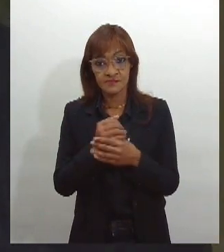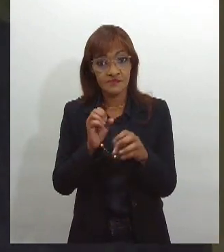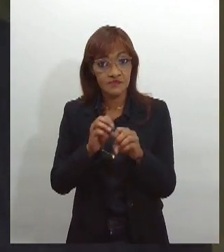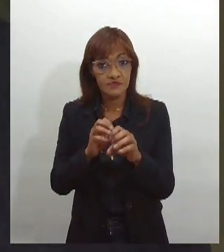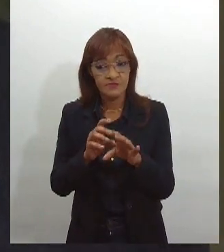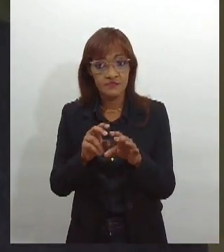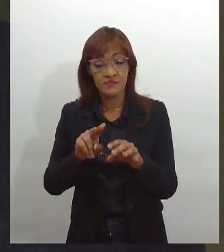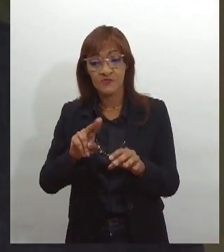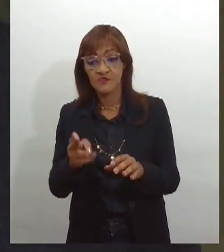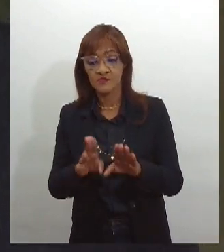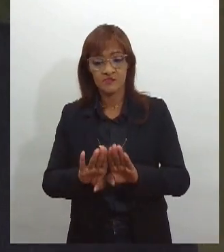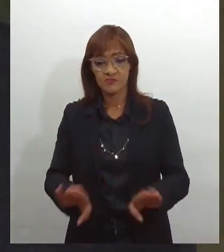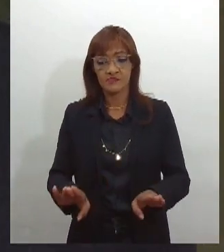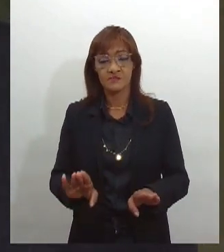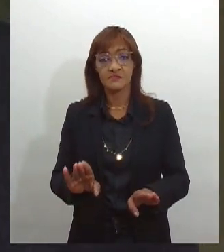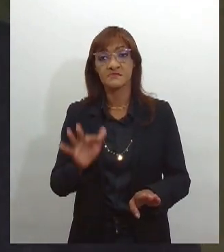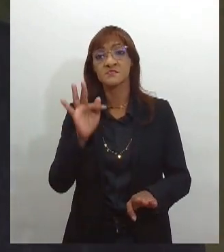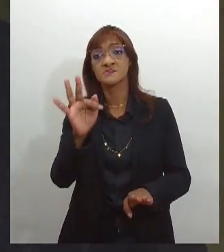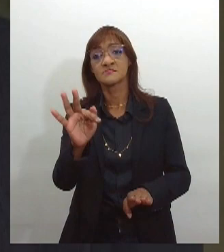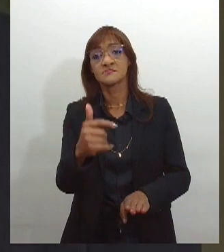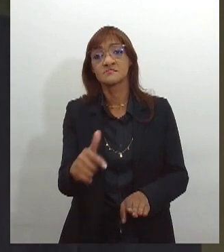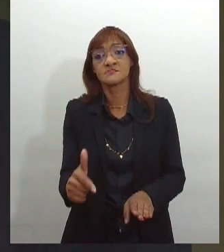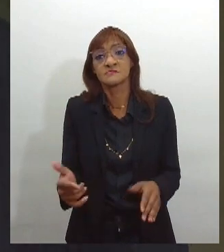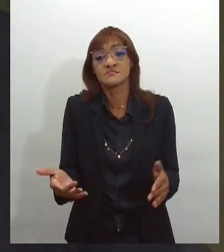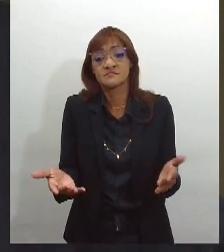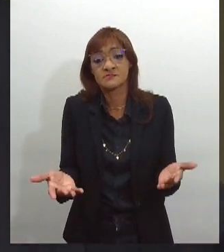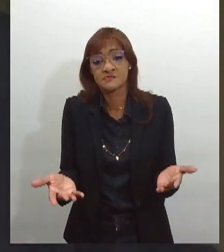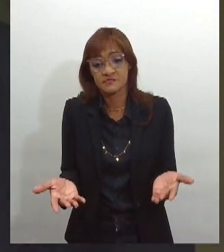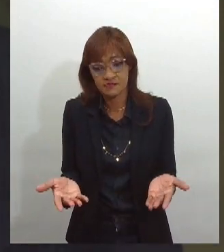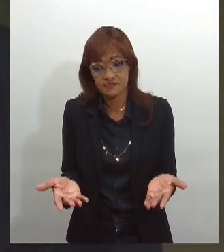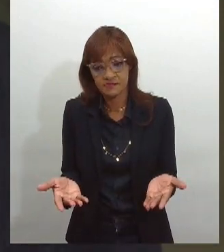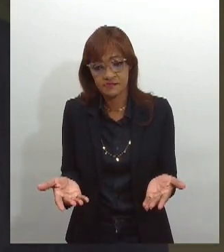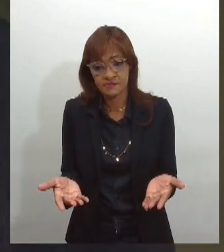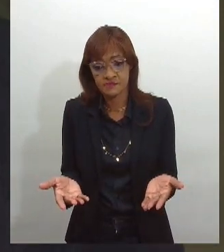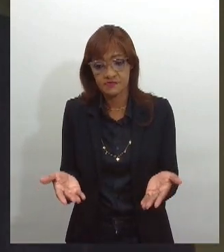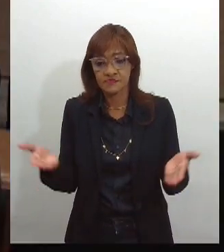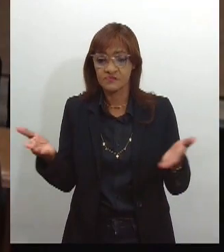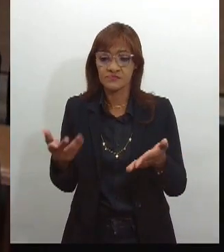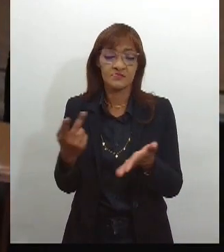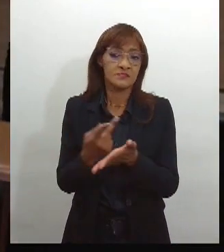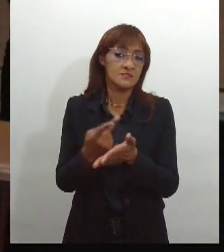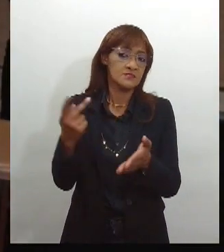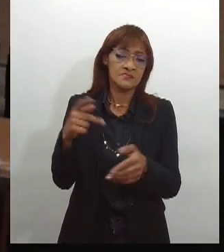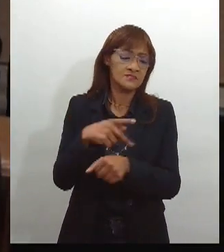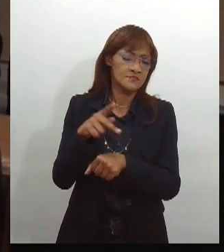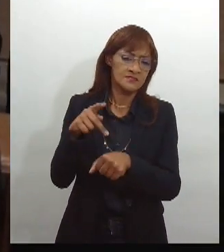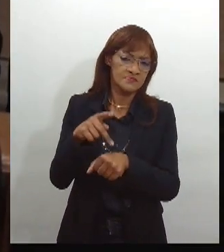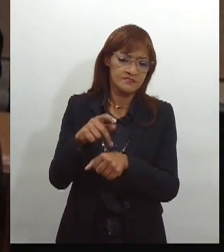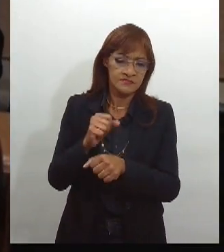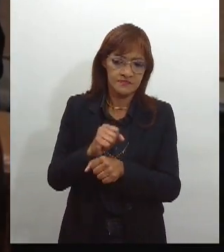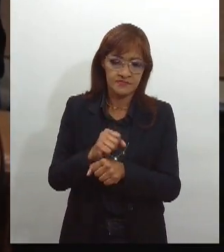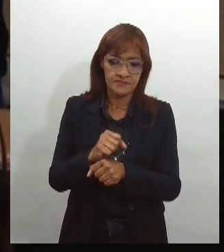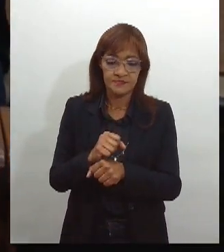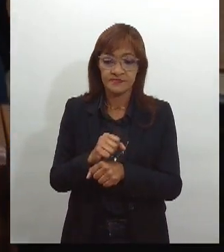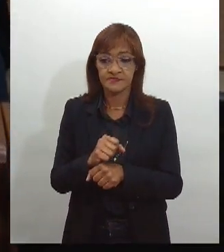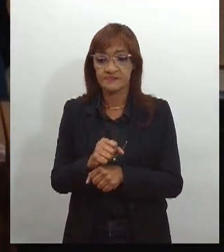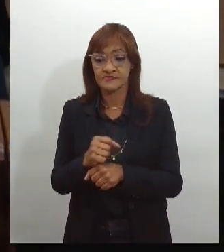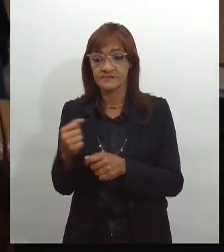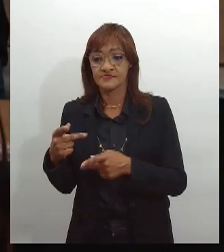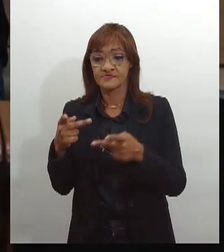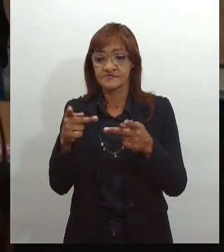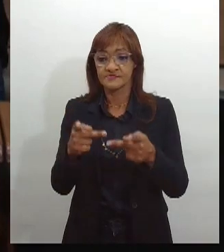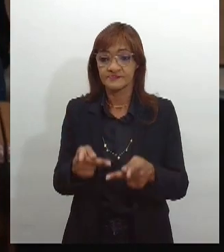amanhã colheremos essa tragédia que nós estamos vendo acontecer em nosso país e em toda a América Latina. Durante a visita, os estudantes foram